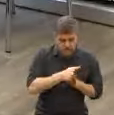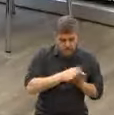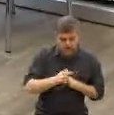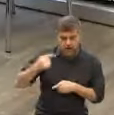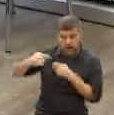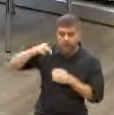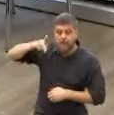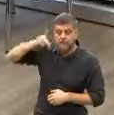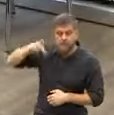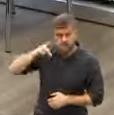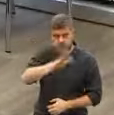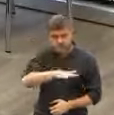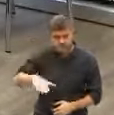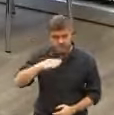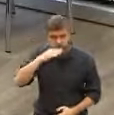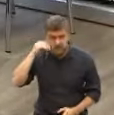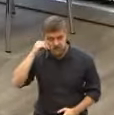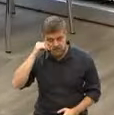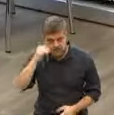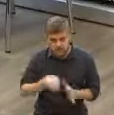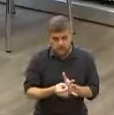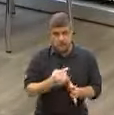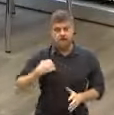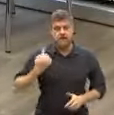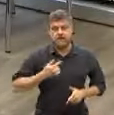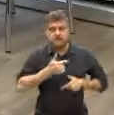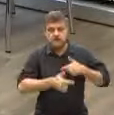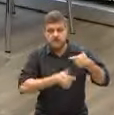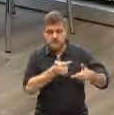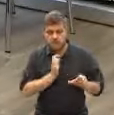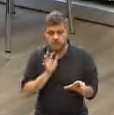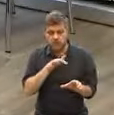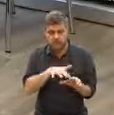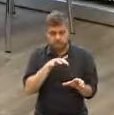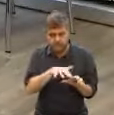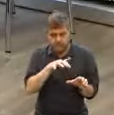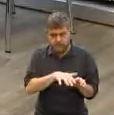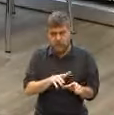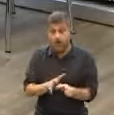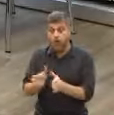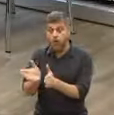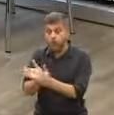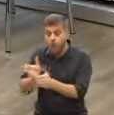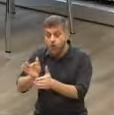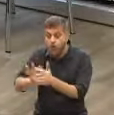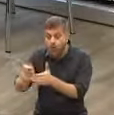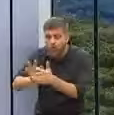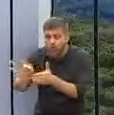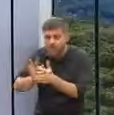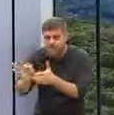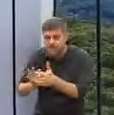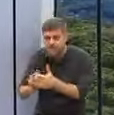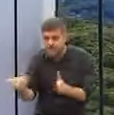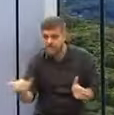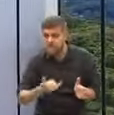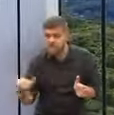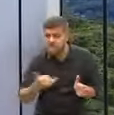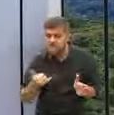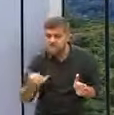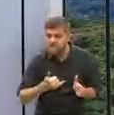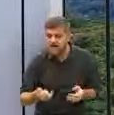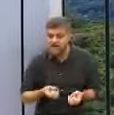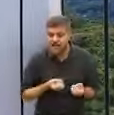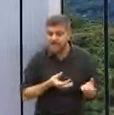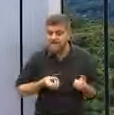trabalha com políticas para criança e adolescente. Muitas vezes a gente trabalha com dados a partir do Conselho Tutelar para você